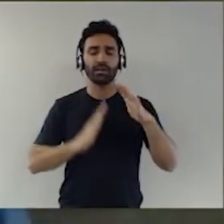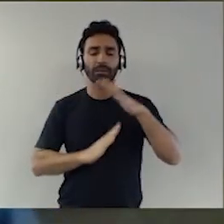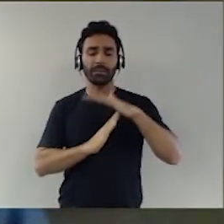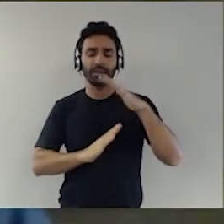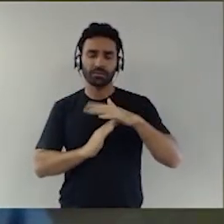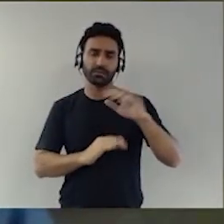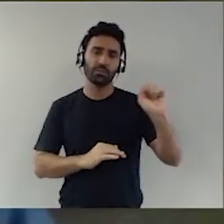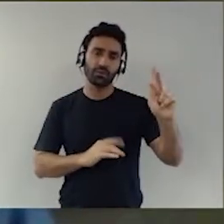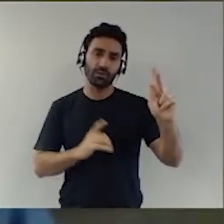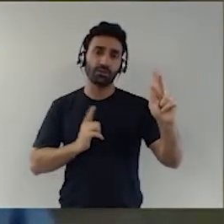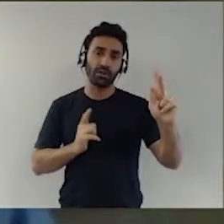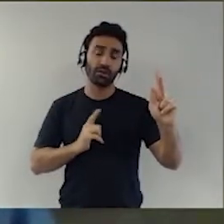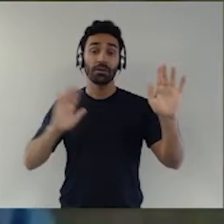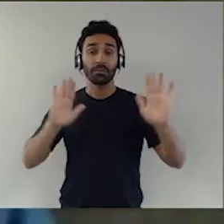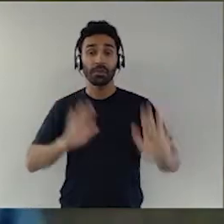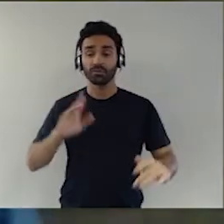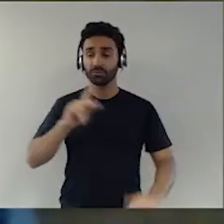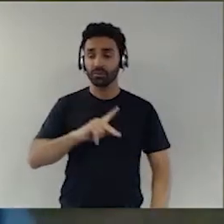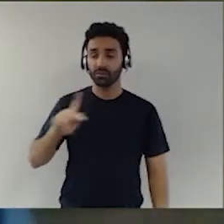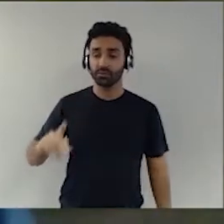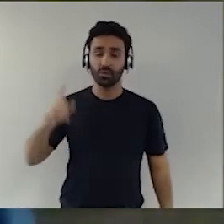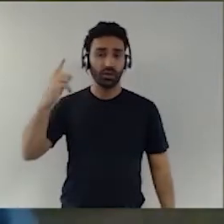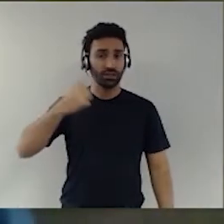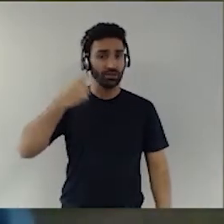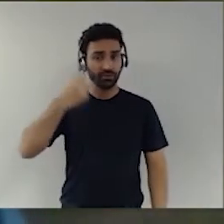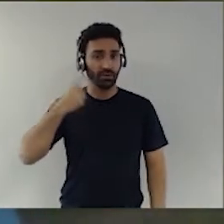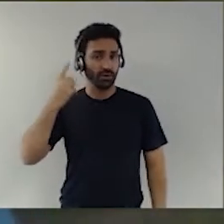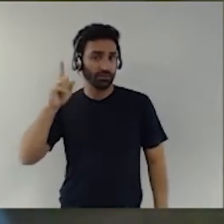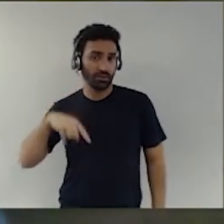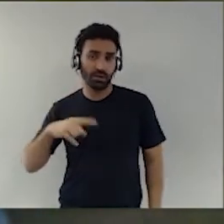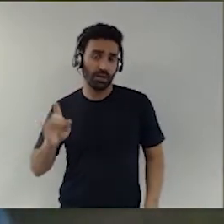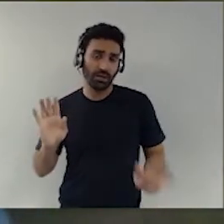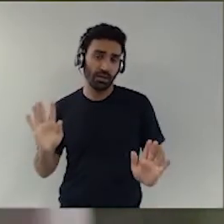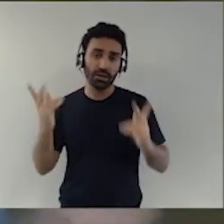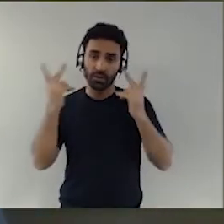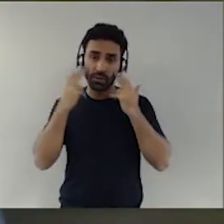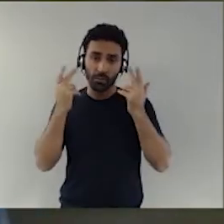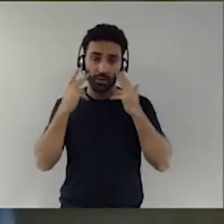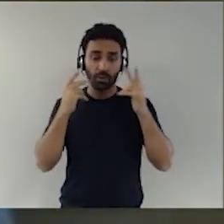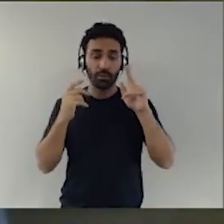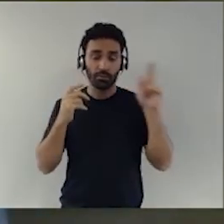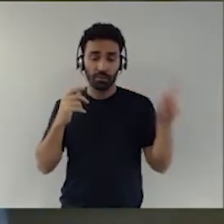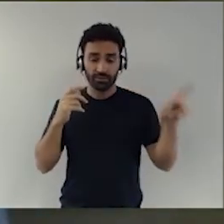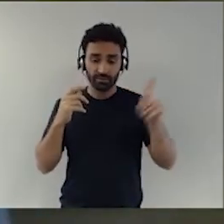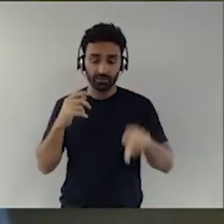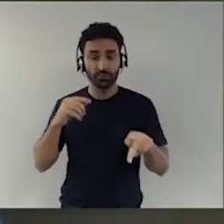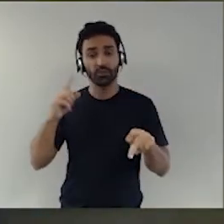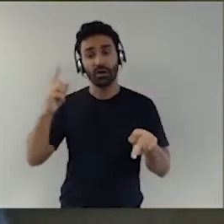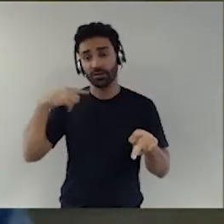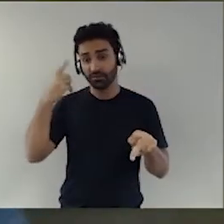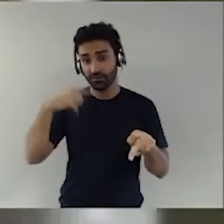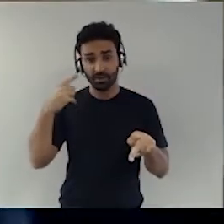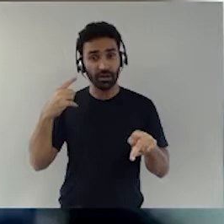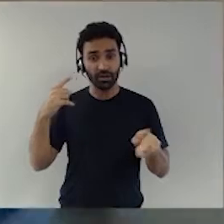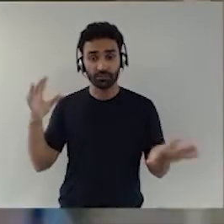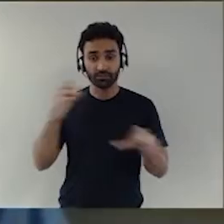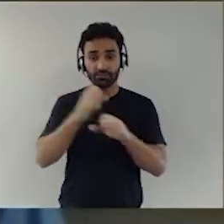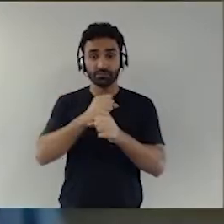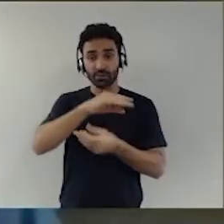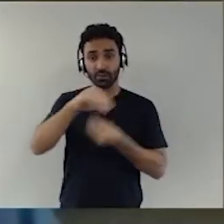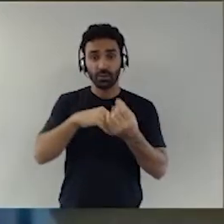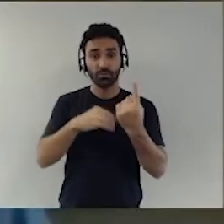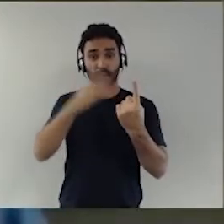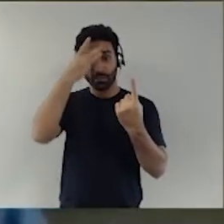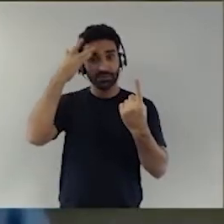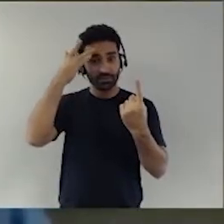existir, mas professor e advogado é uma combinação explosiva, né? Você mistura professor e advogado misturados na mesma pessoa, a gente quer falar aqui e